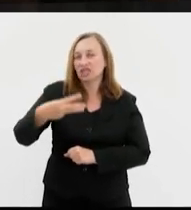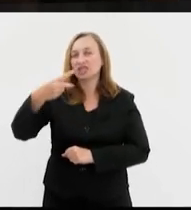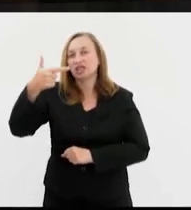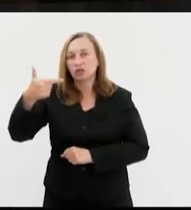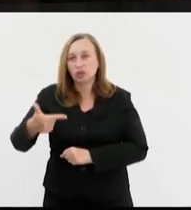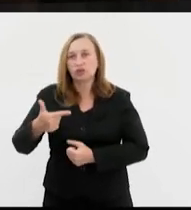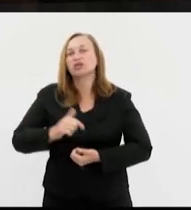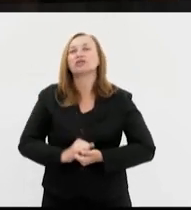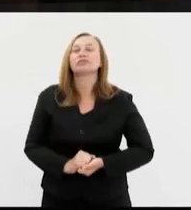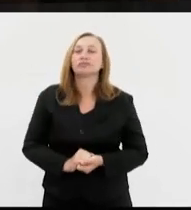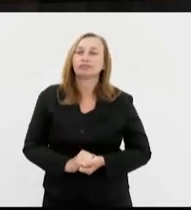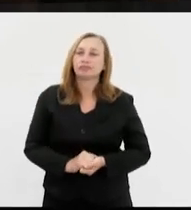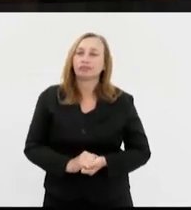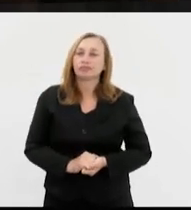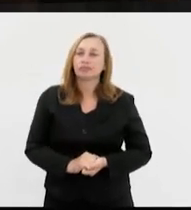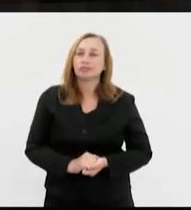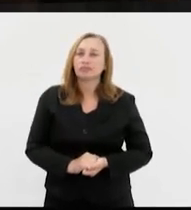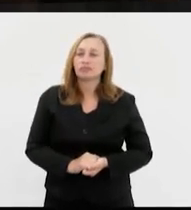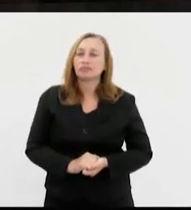2032.